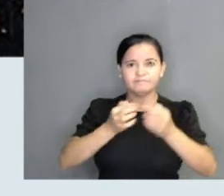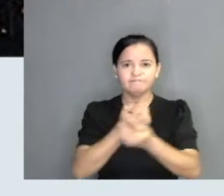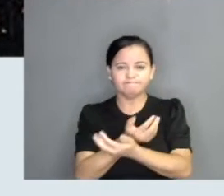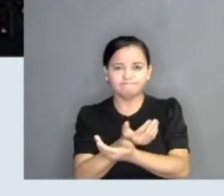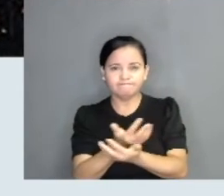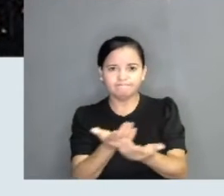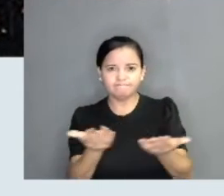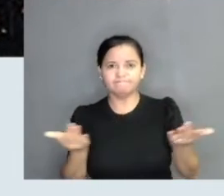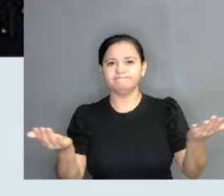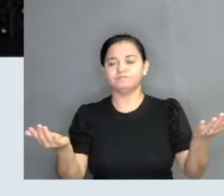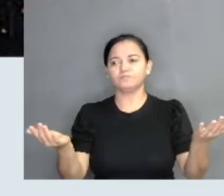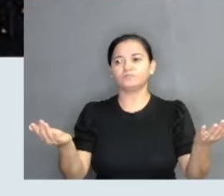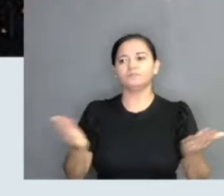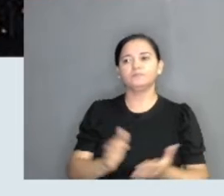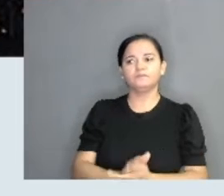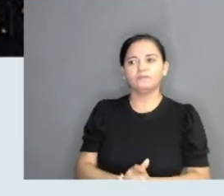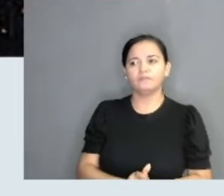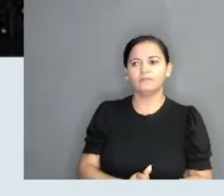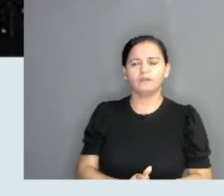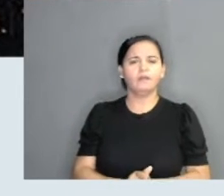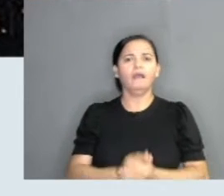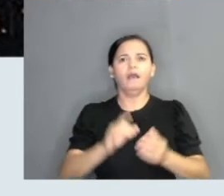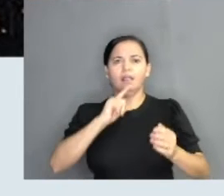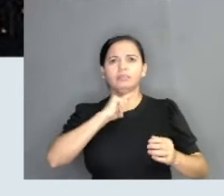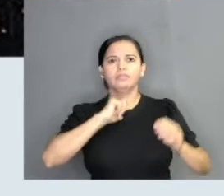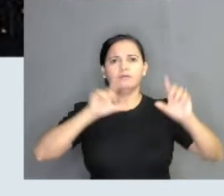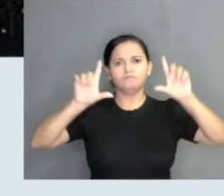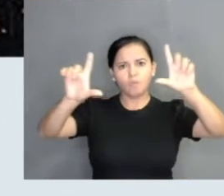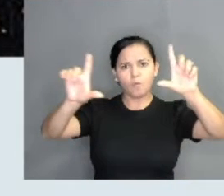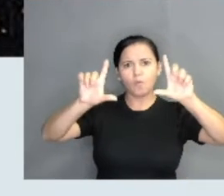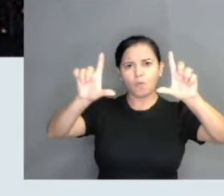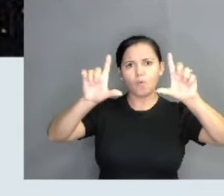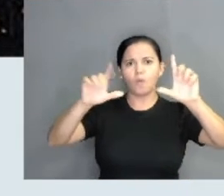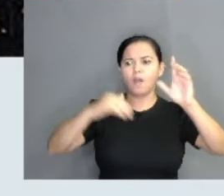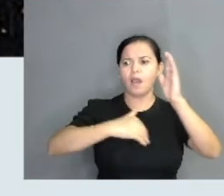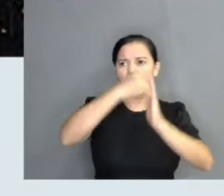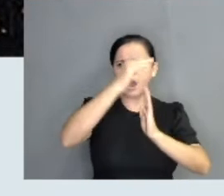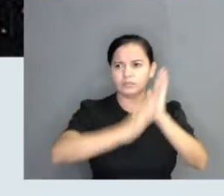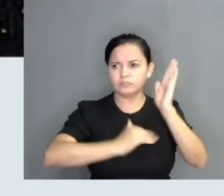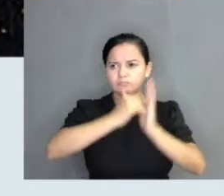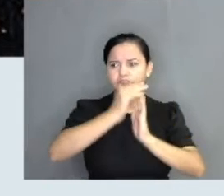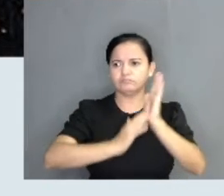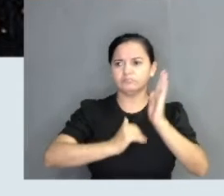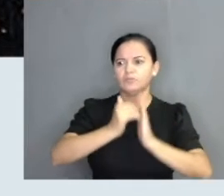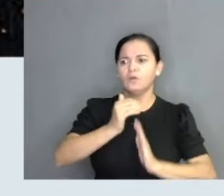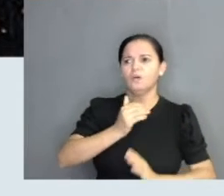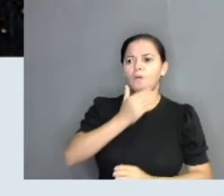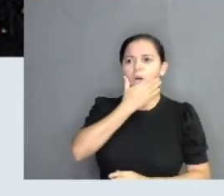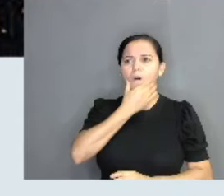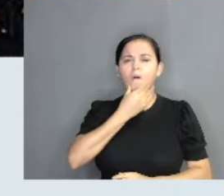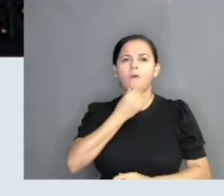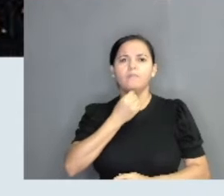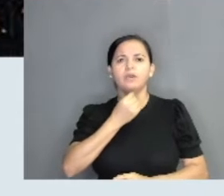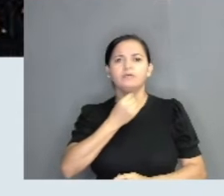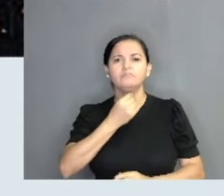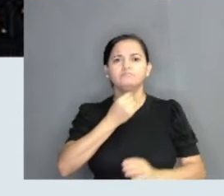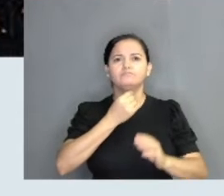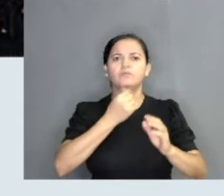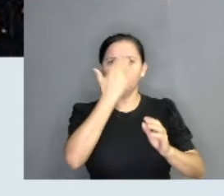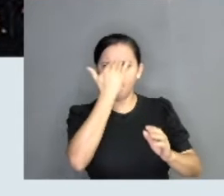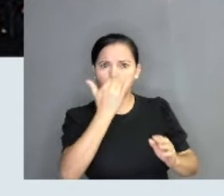Primavera, é um quadro do pintor renascentista Sandro Botticelli, tá? A